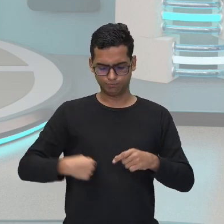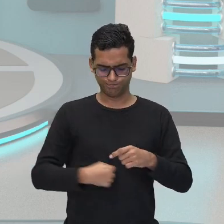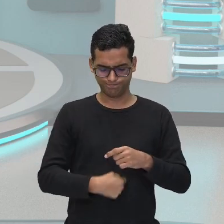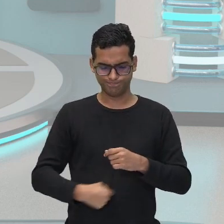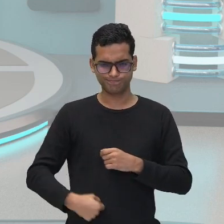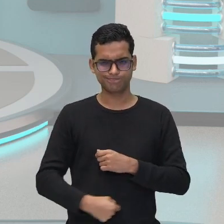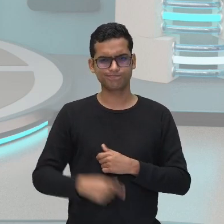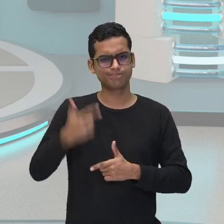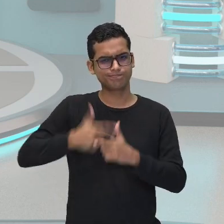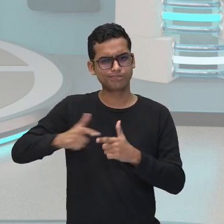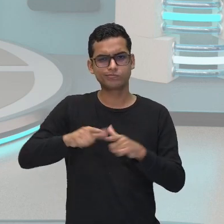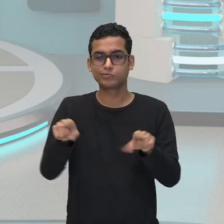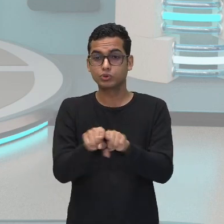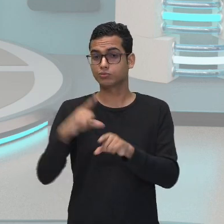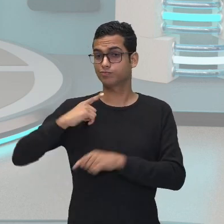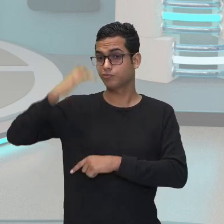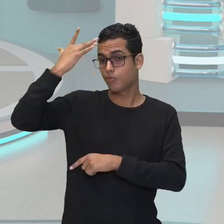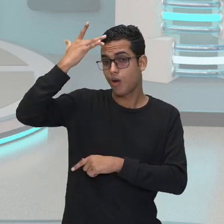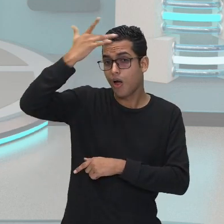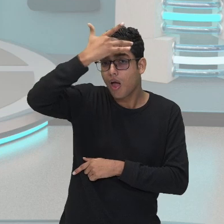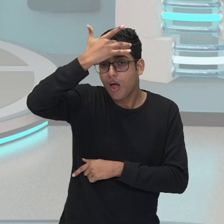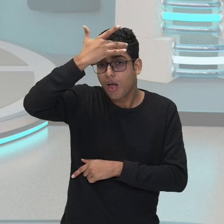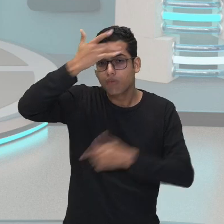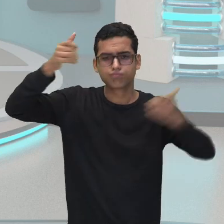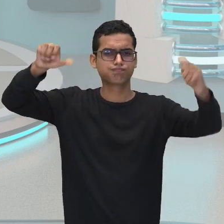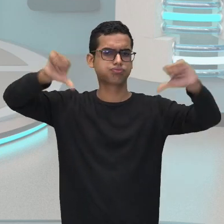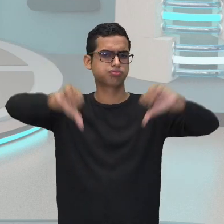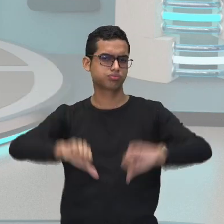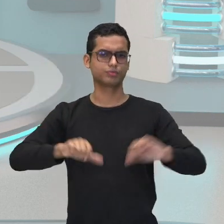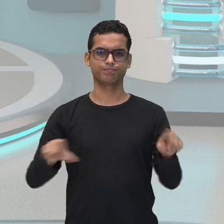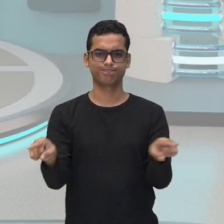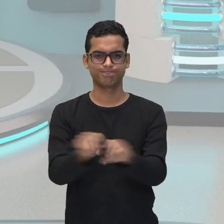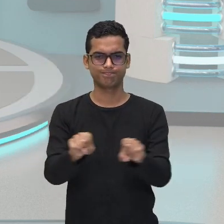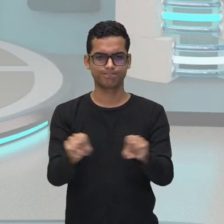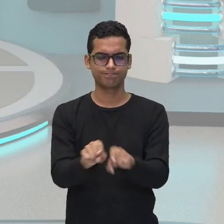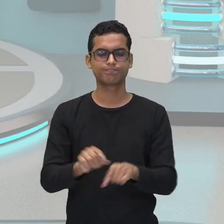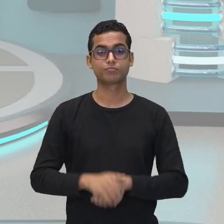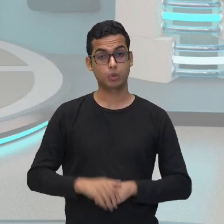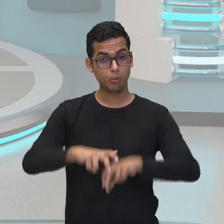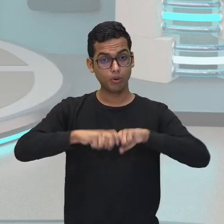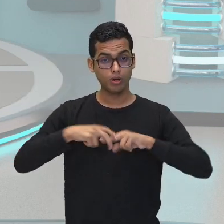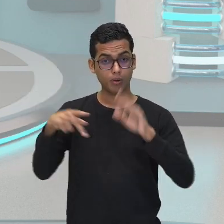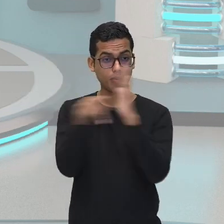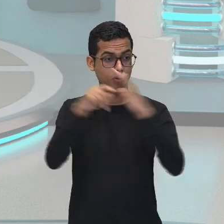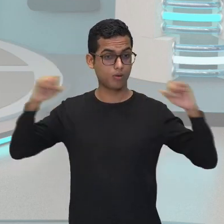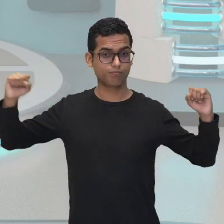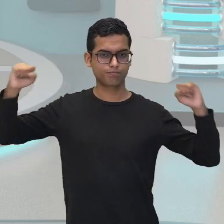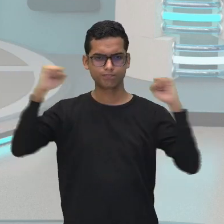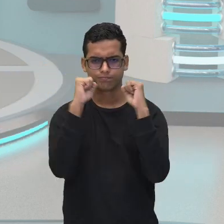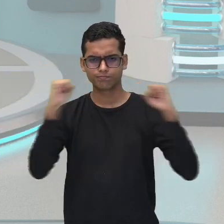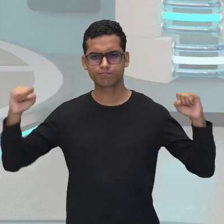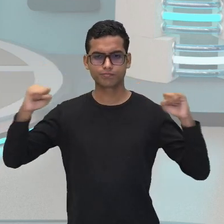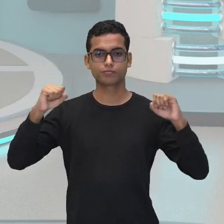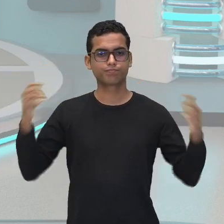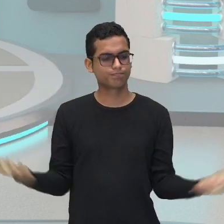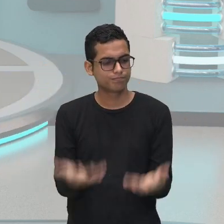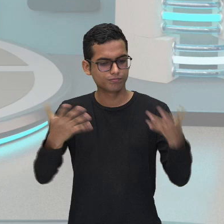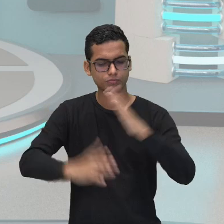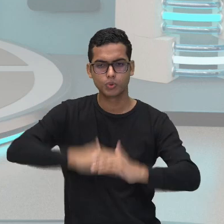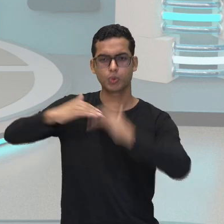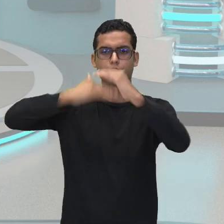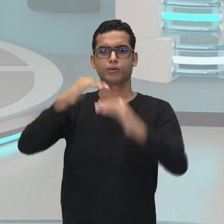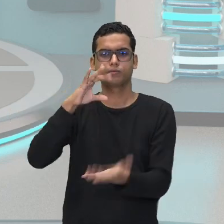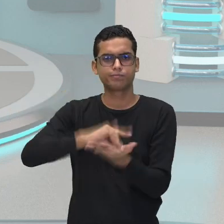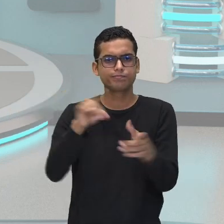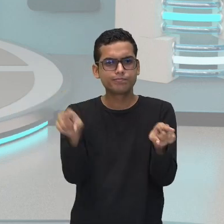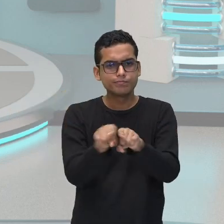vez que a atividade física, ela proporciona o desenvolvimento